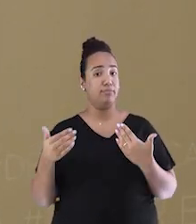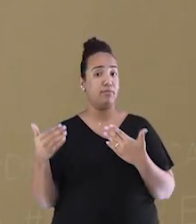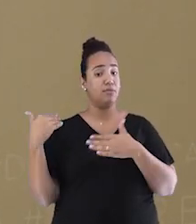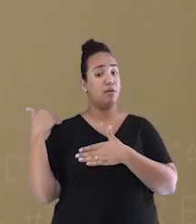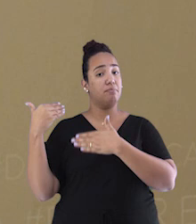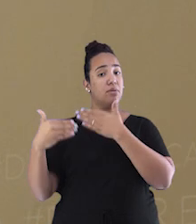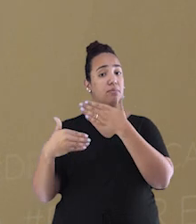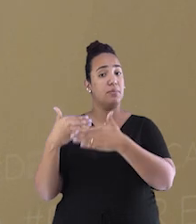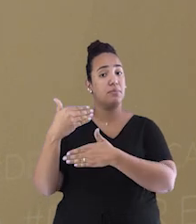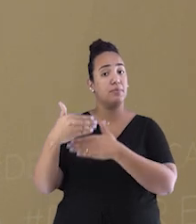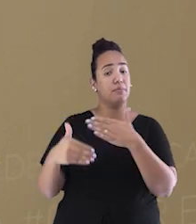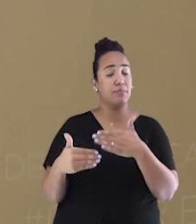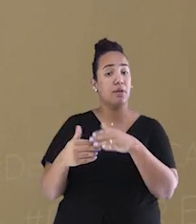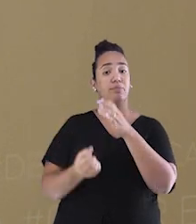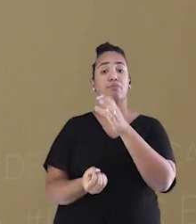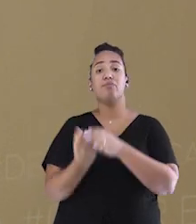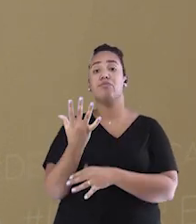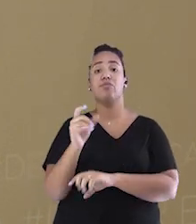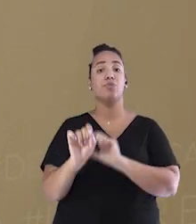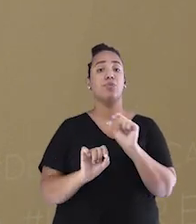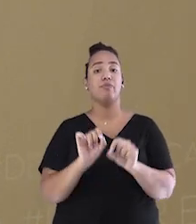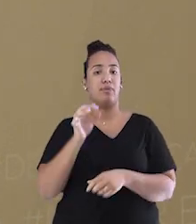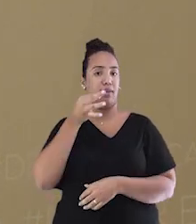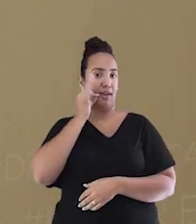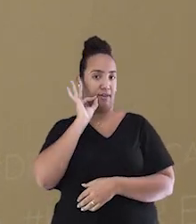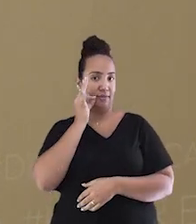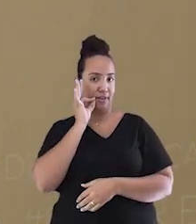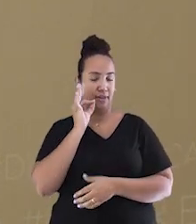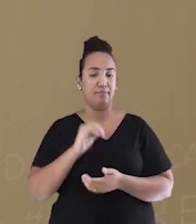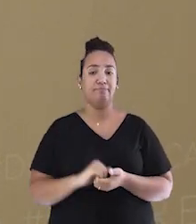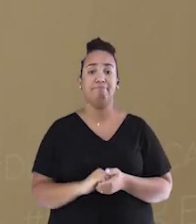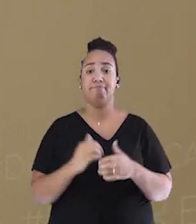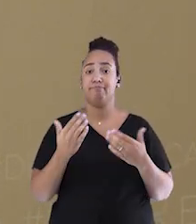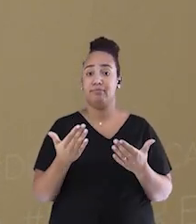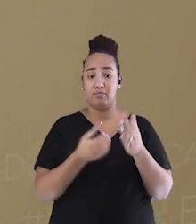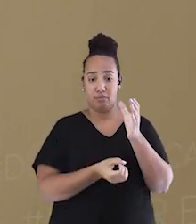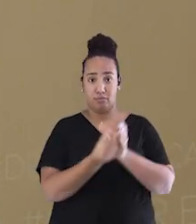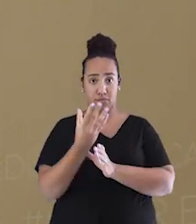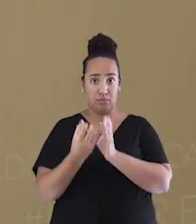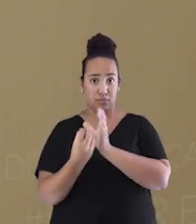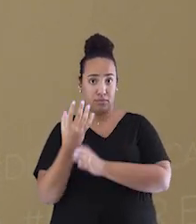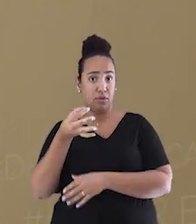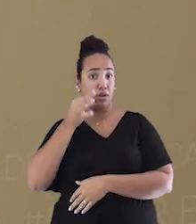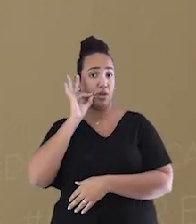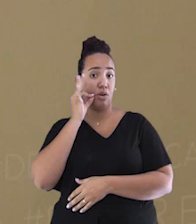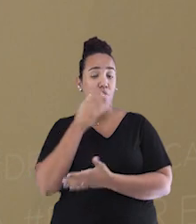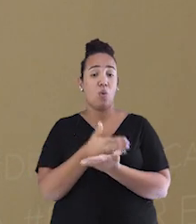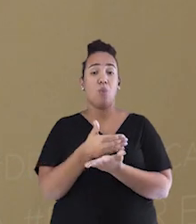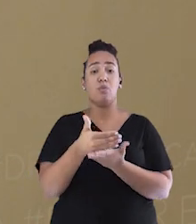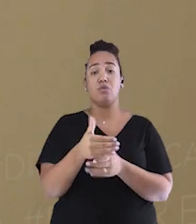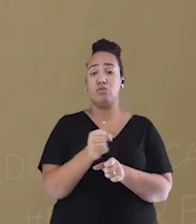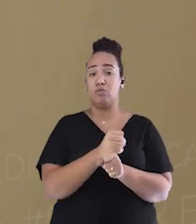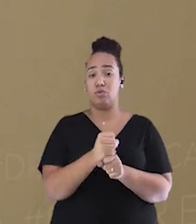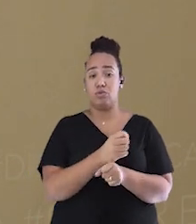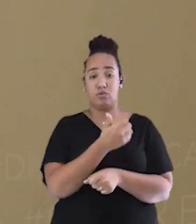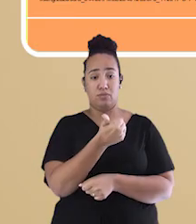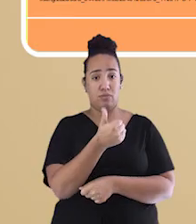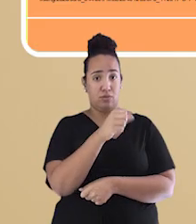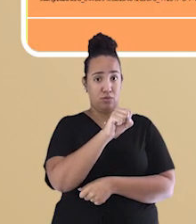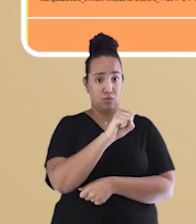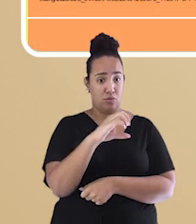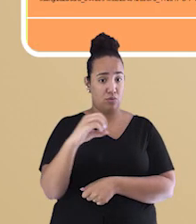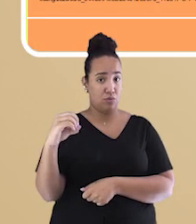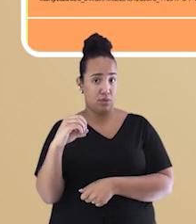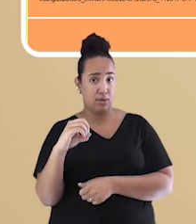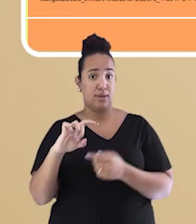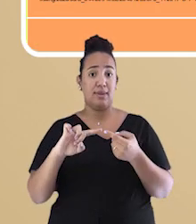Tempos depois, tivemos o café. A produção do café só começou por volta dos anos 1800,